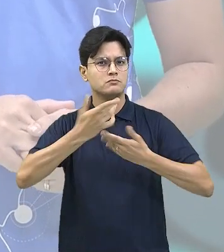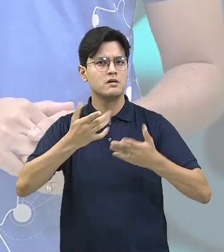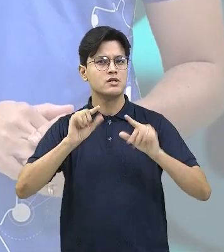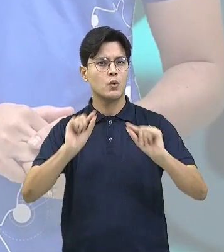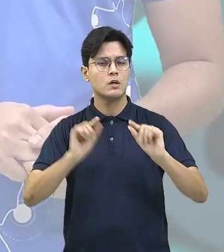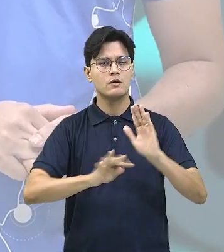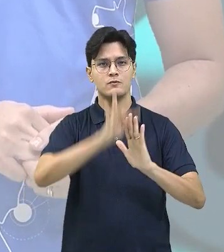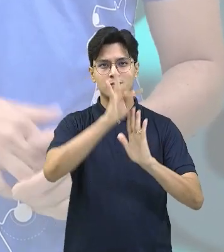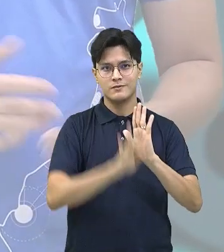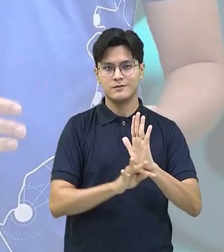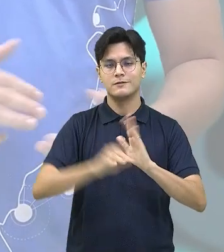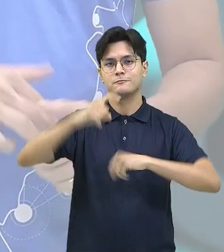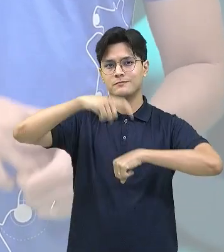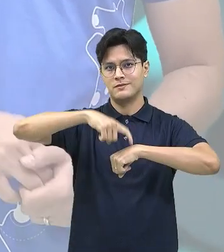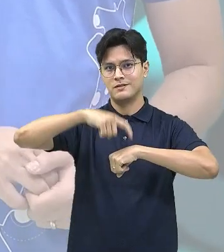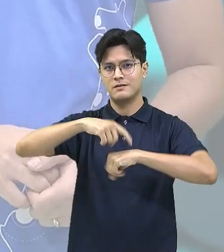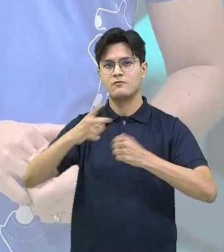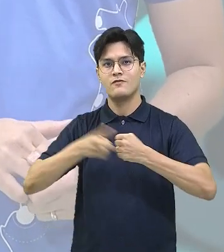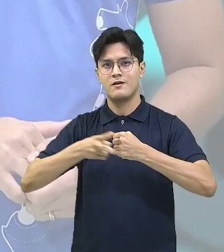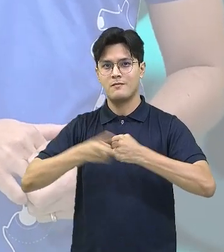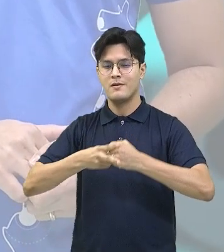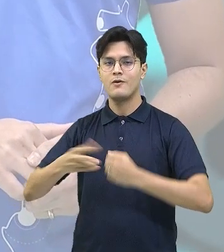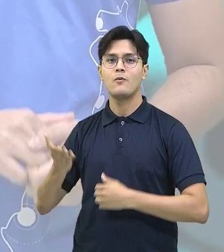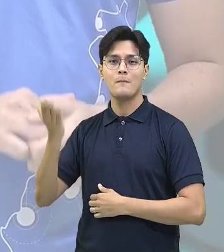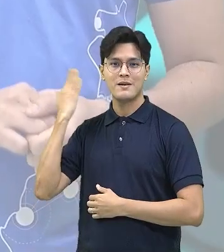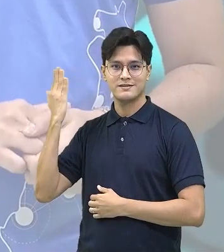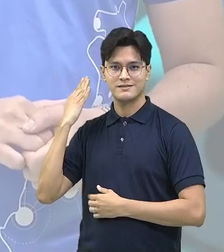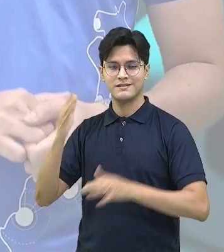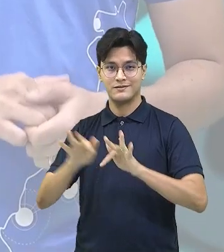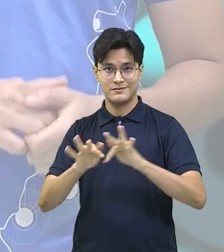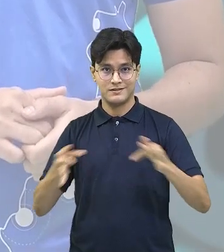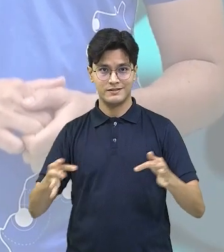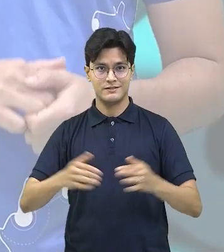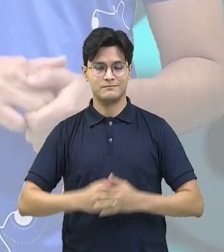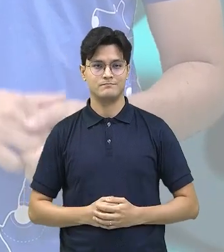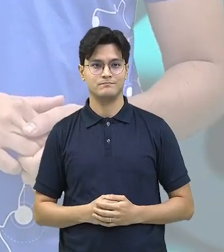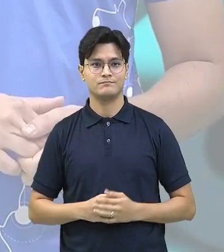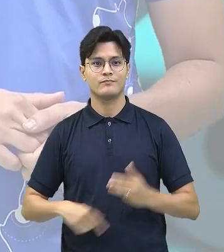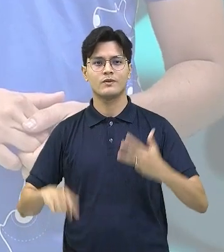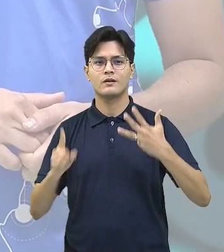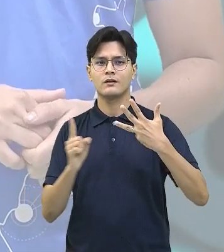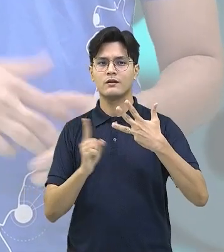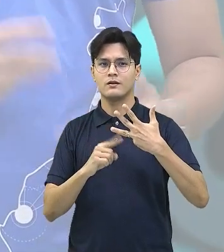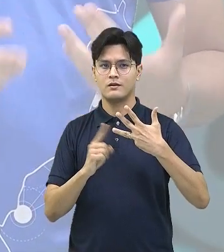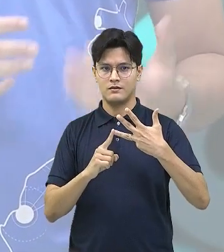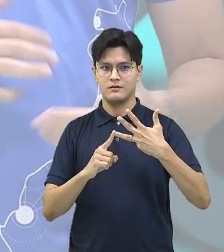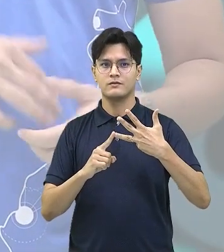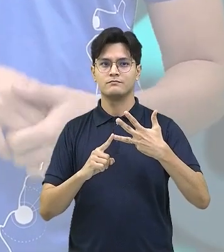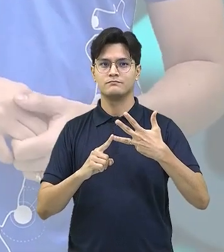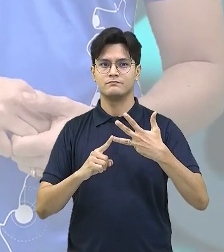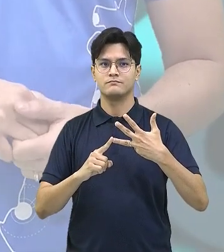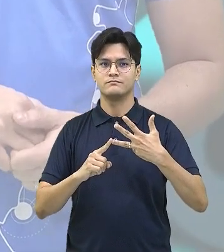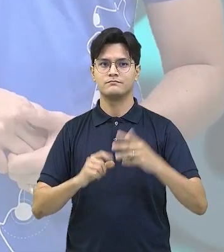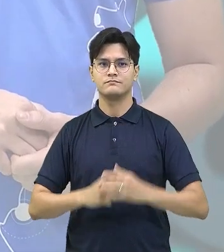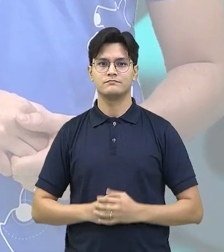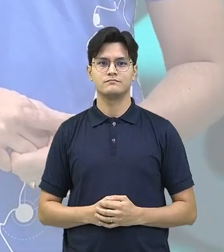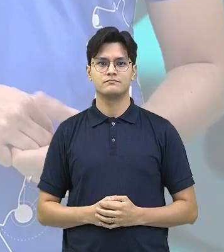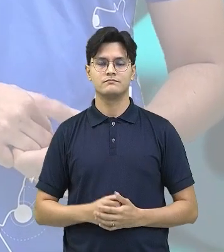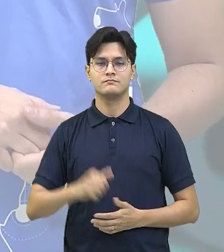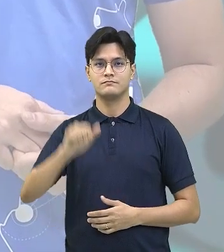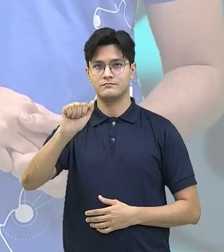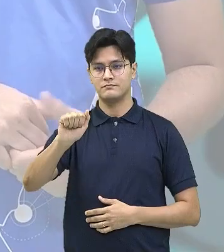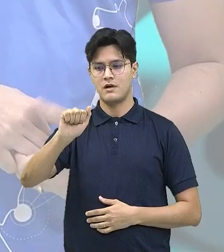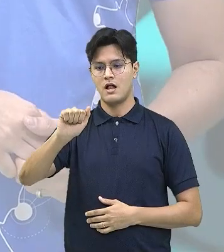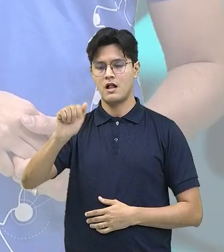no passado. Uma outra expressão que temos aqui é a long time ago. Essa é uma expressão